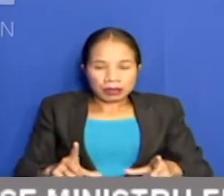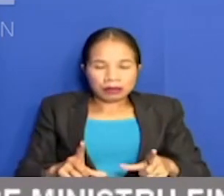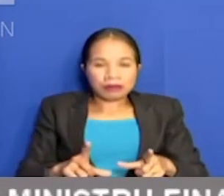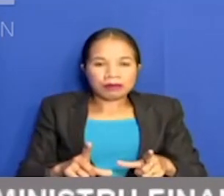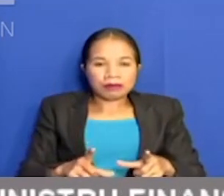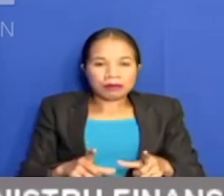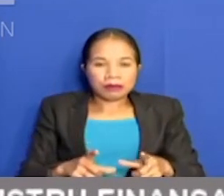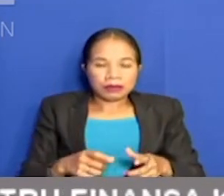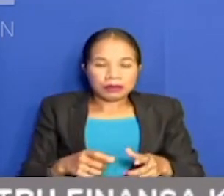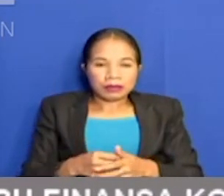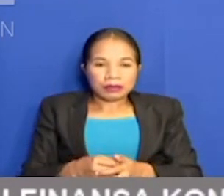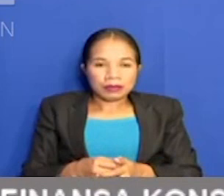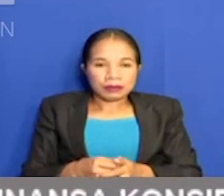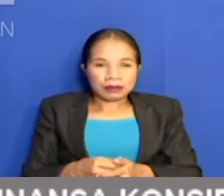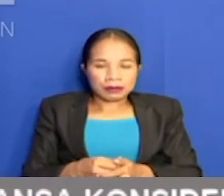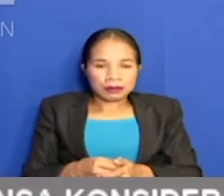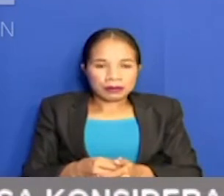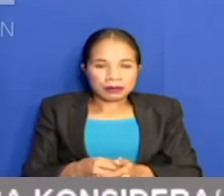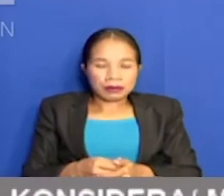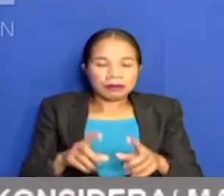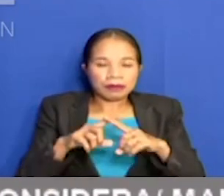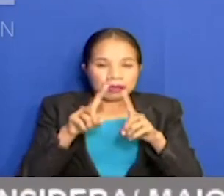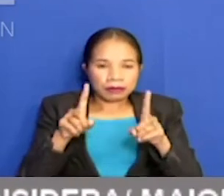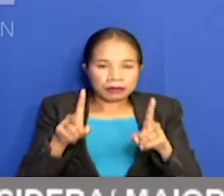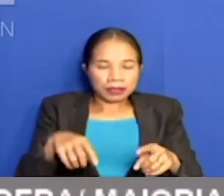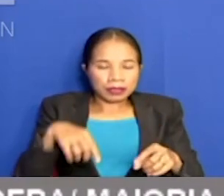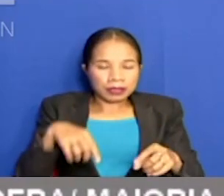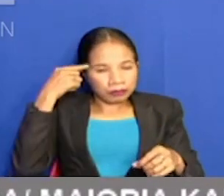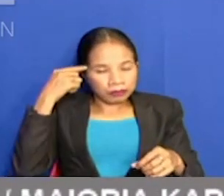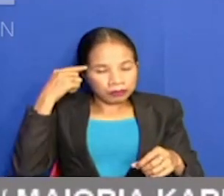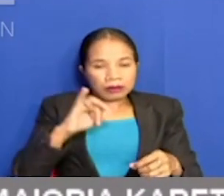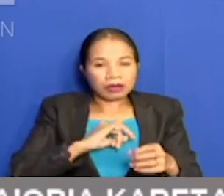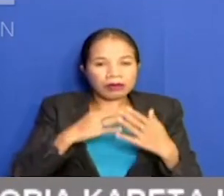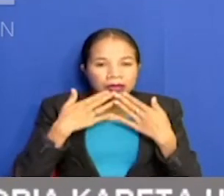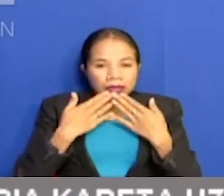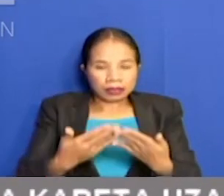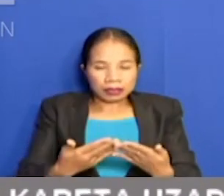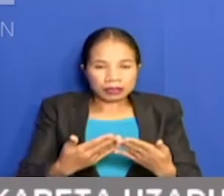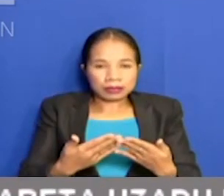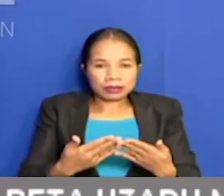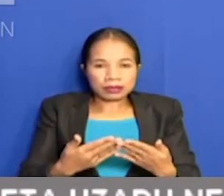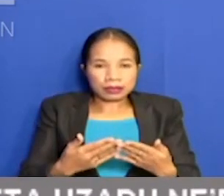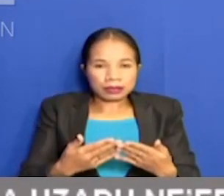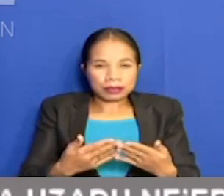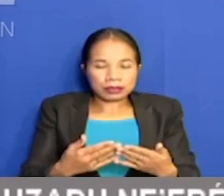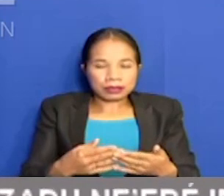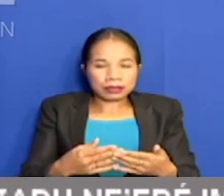na pe mak iha iha ebe governo hau agradece katak na ye wilaya Fatu Berlijo